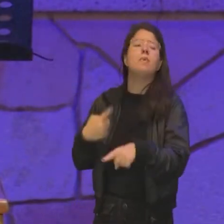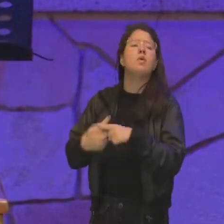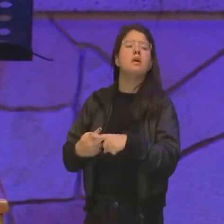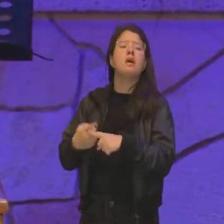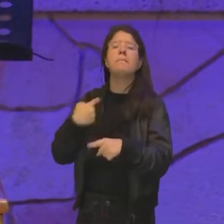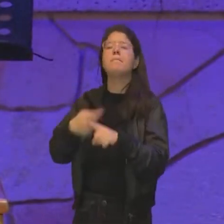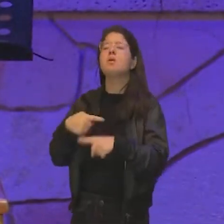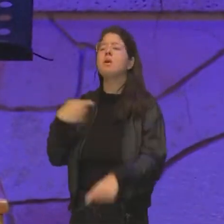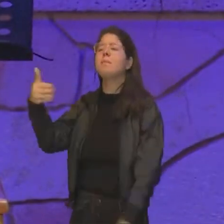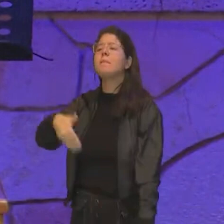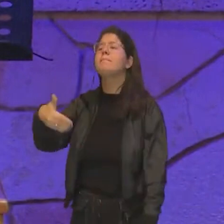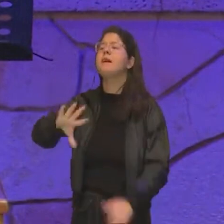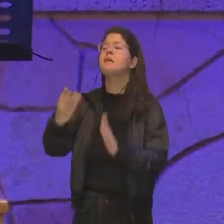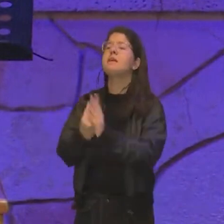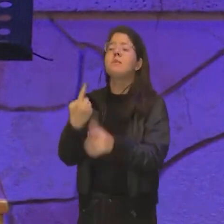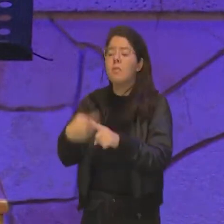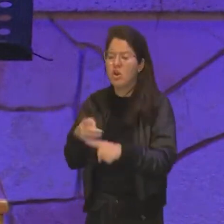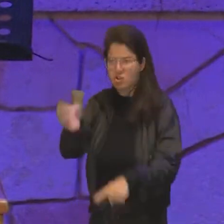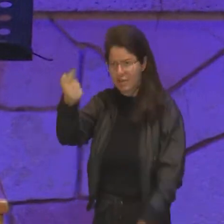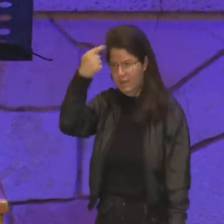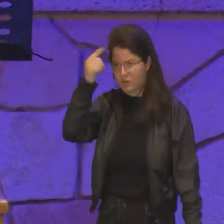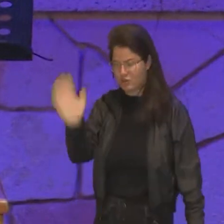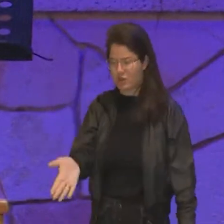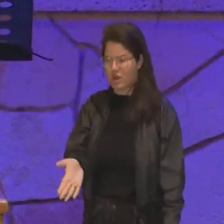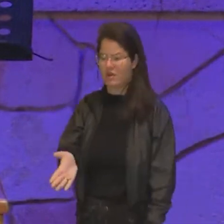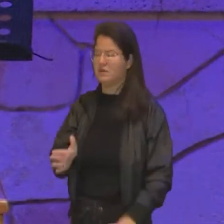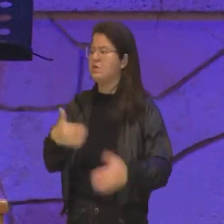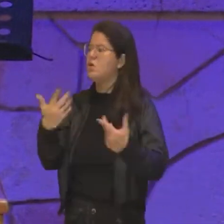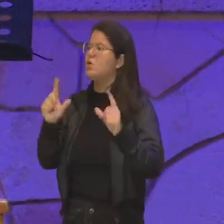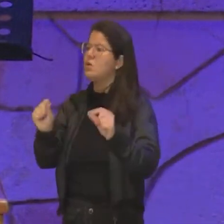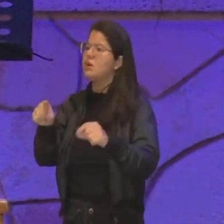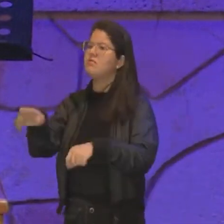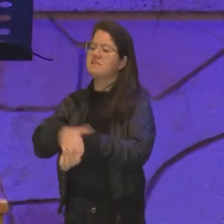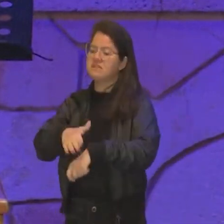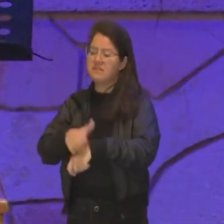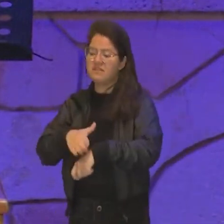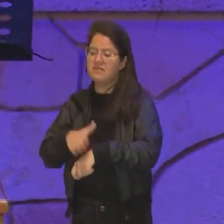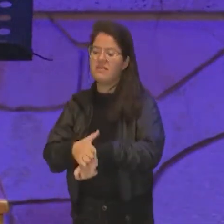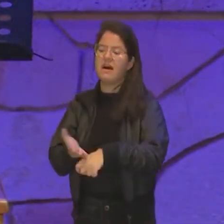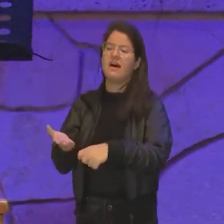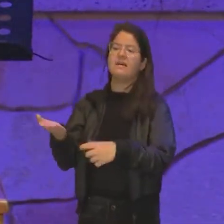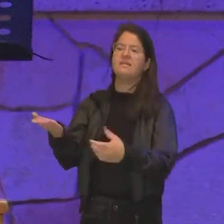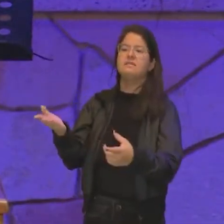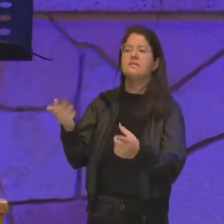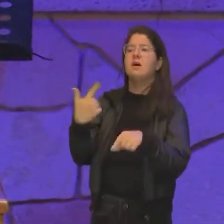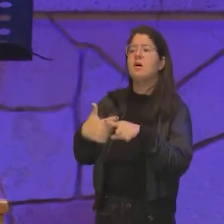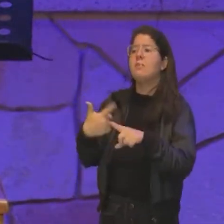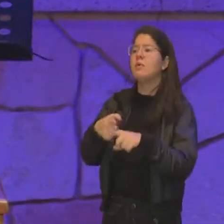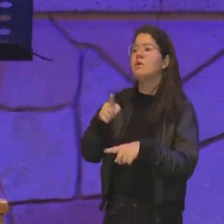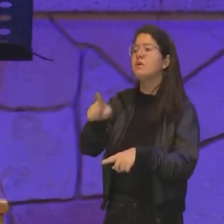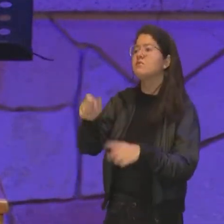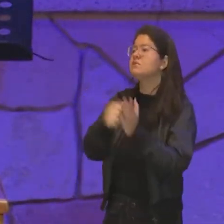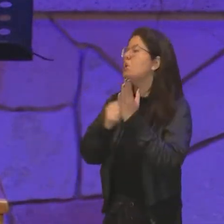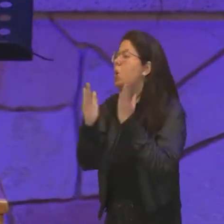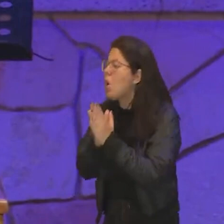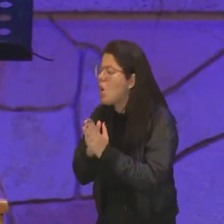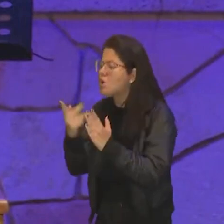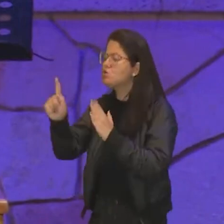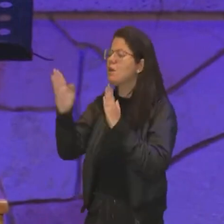sempre? Por que você vem aqui? Por que você faz o que você faz com a igreja? Por que você ora em